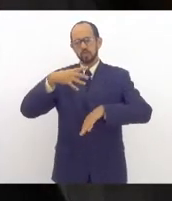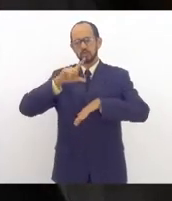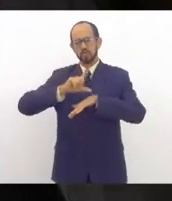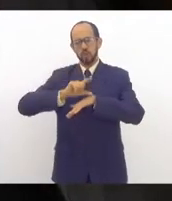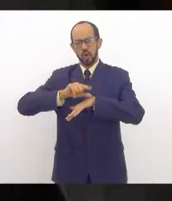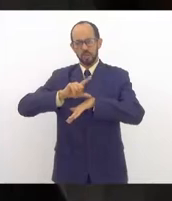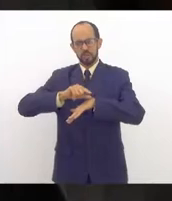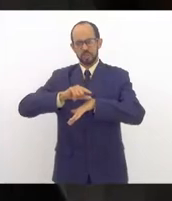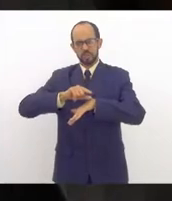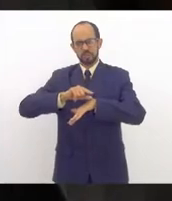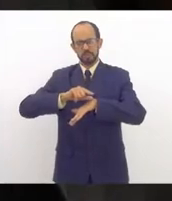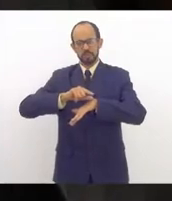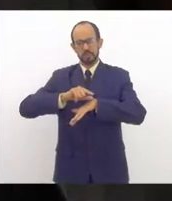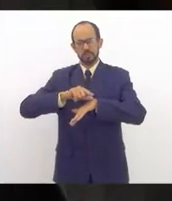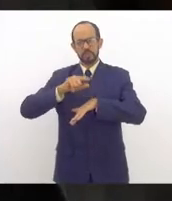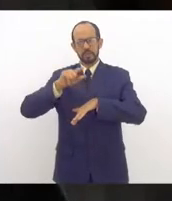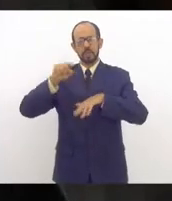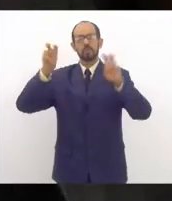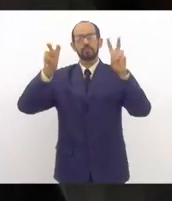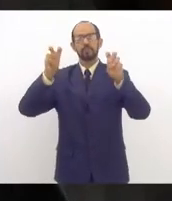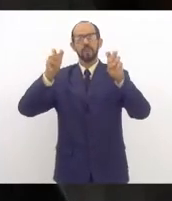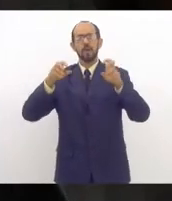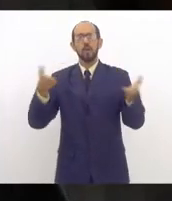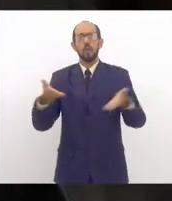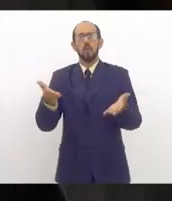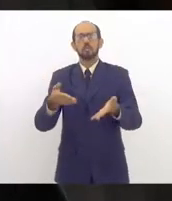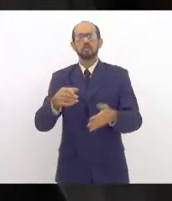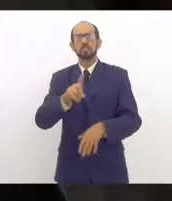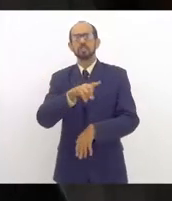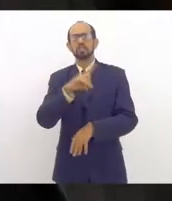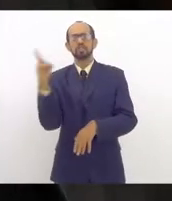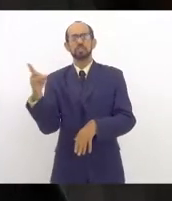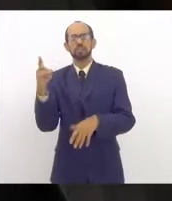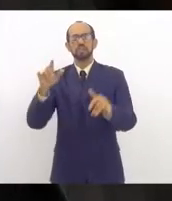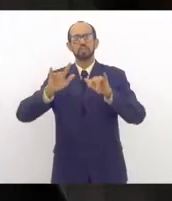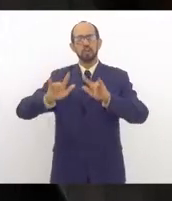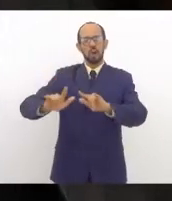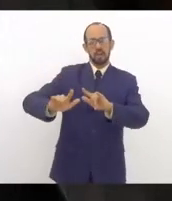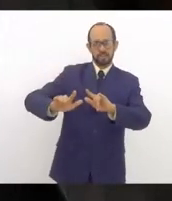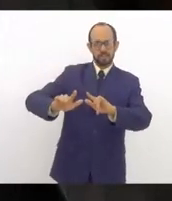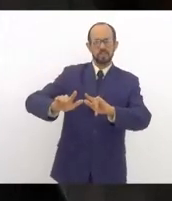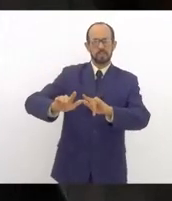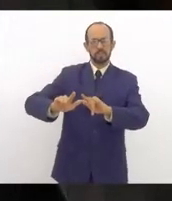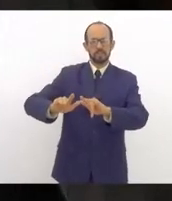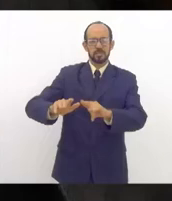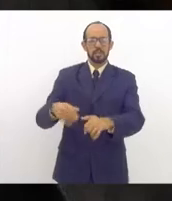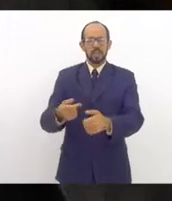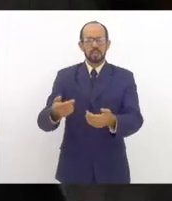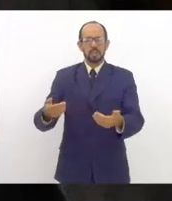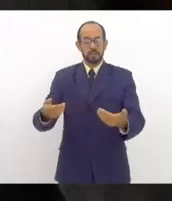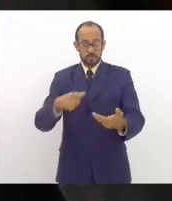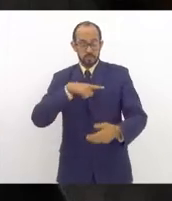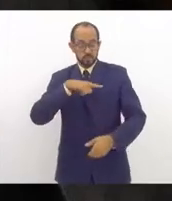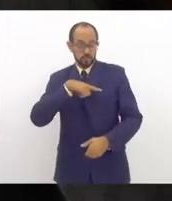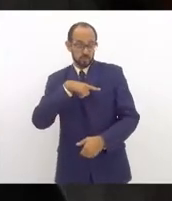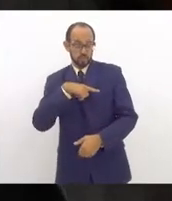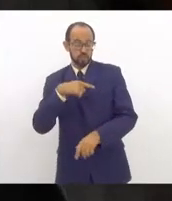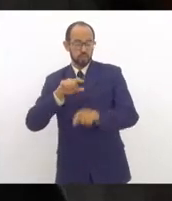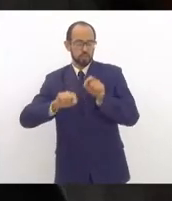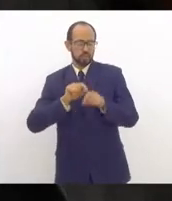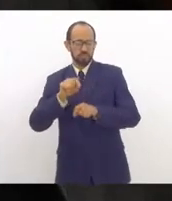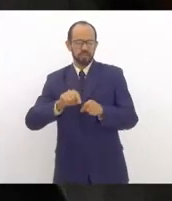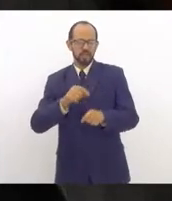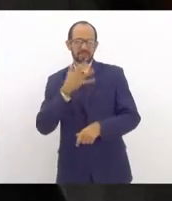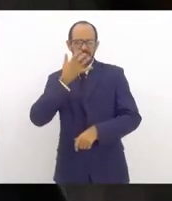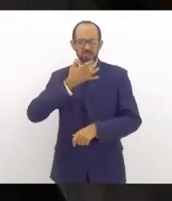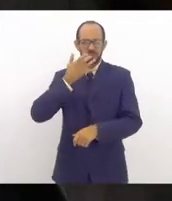hoje é dia de rock e exatamente tocava os